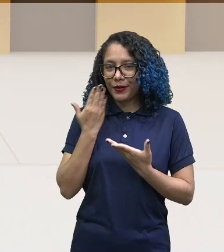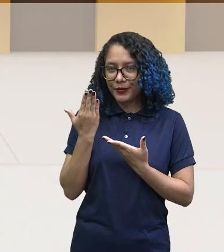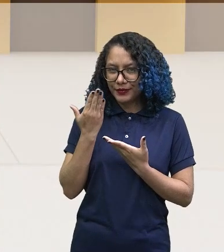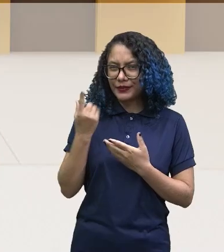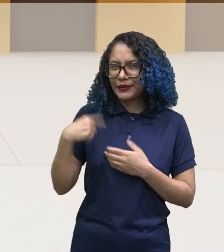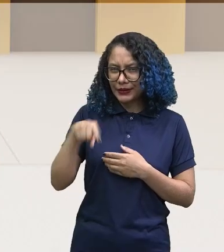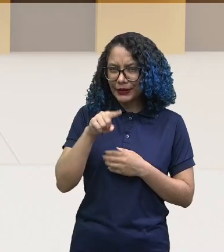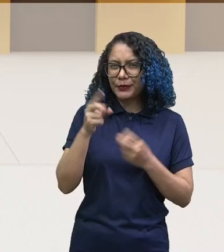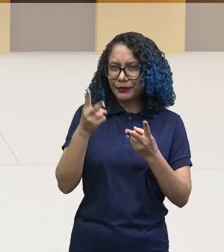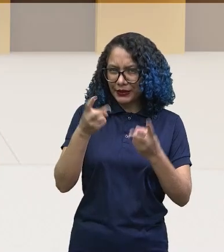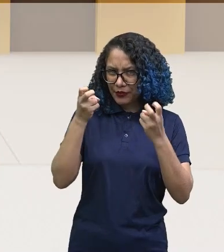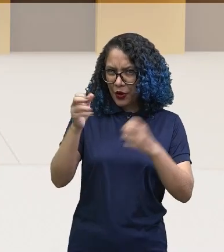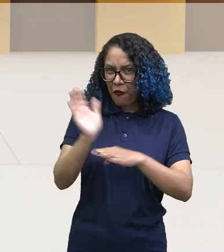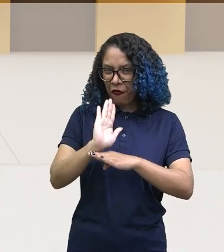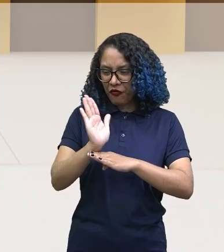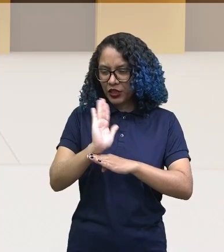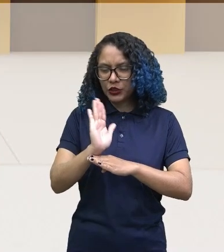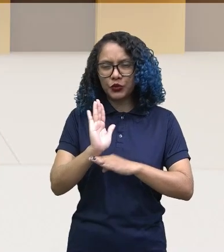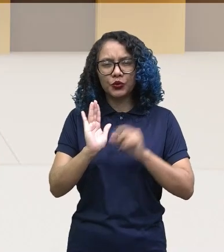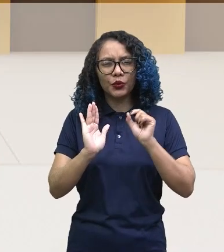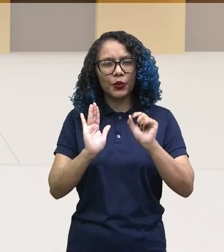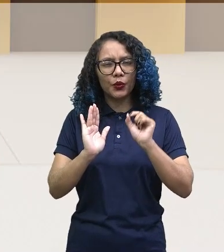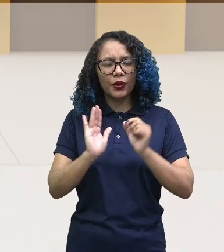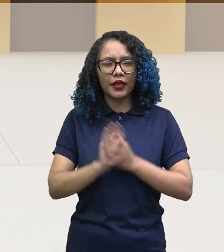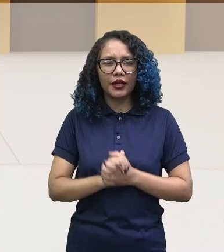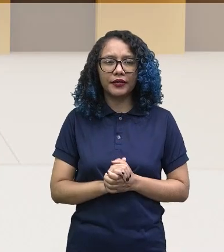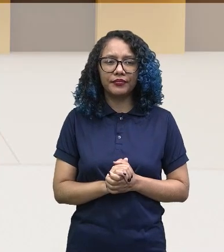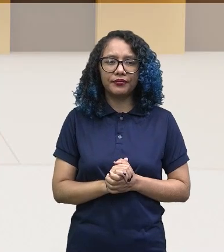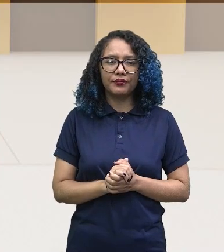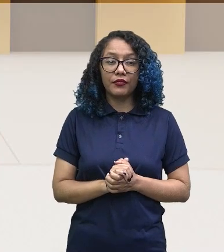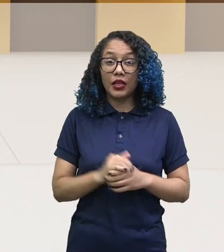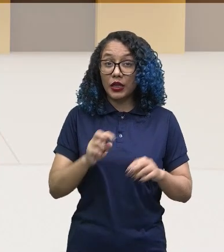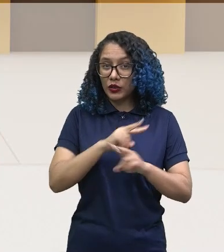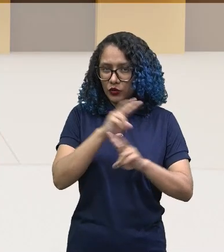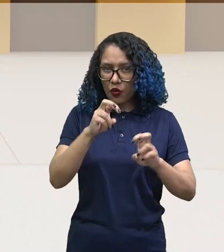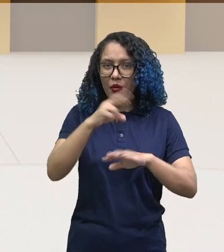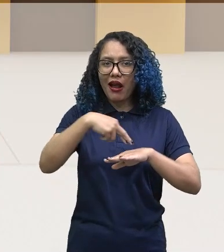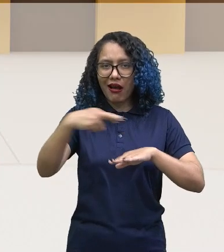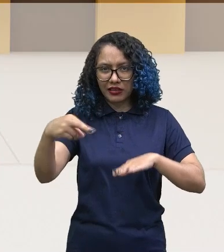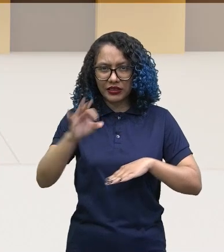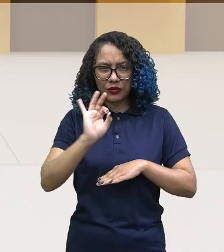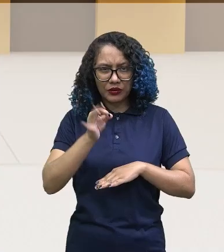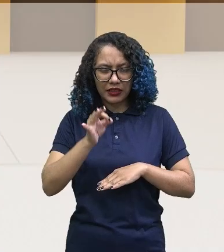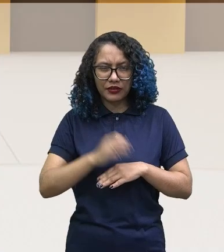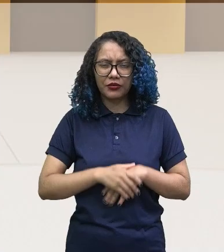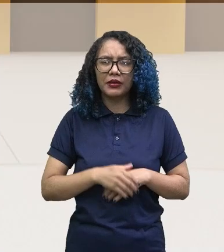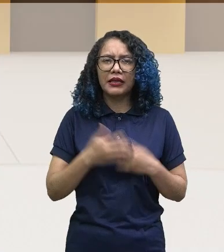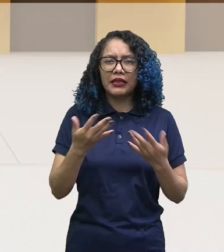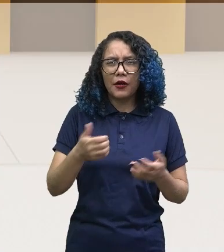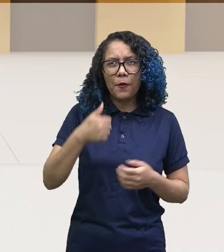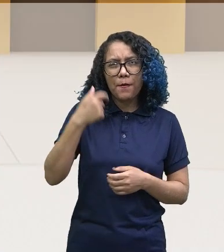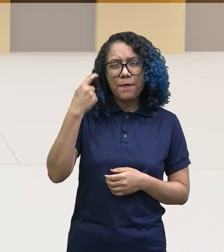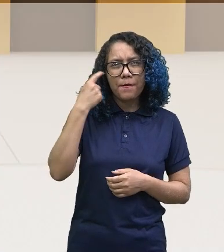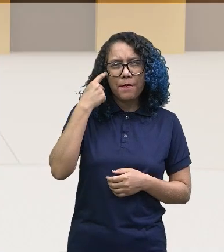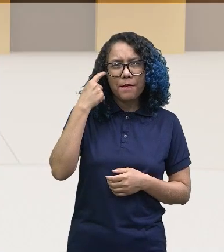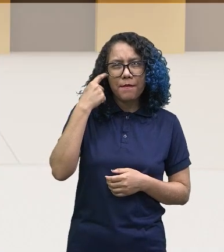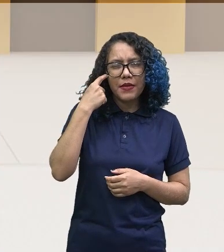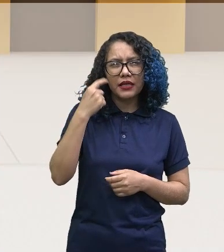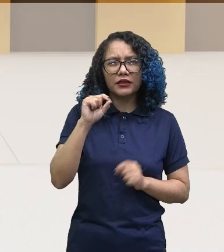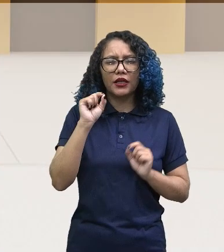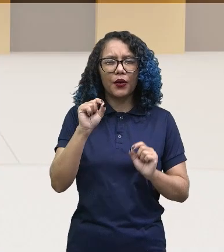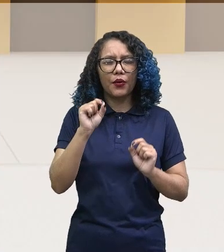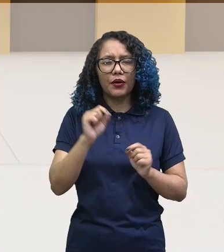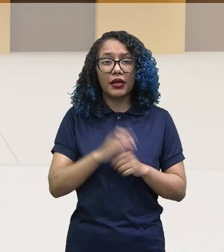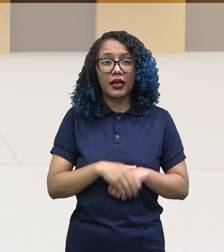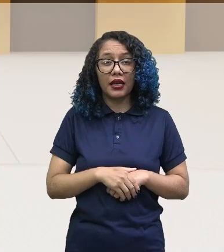puderam perceber no nosso vídeo a ideia, quando se fala em radiação, a primeira coisa que eu penso que a radiação ela